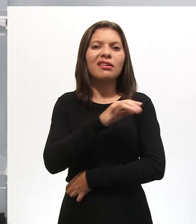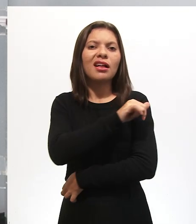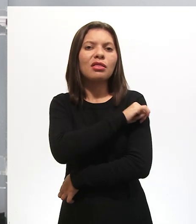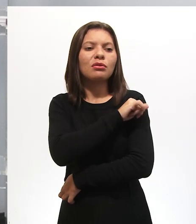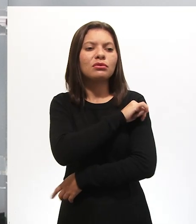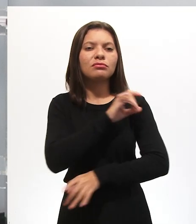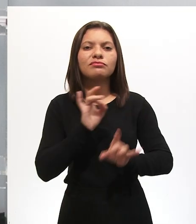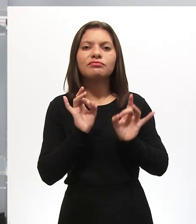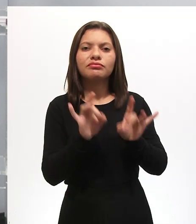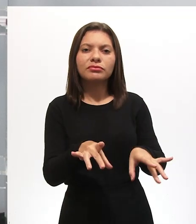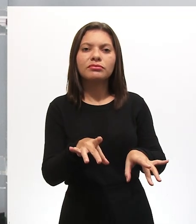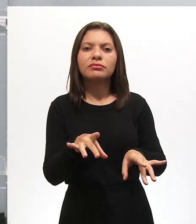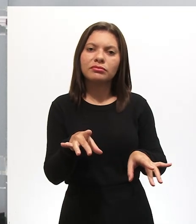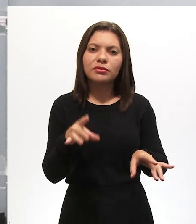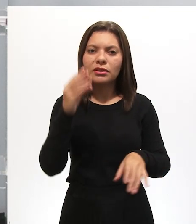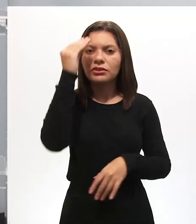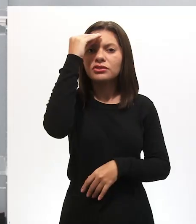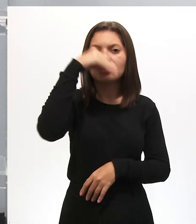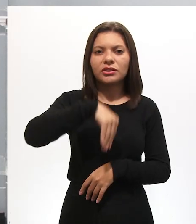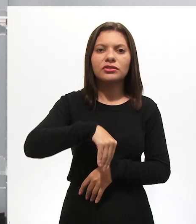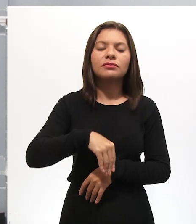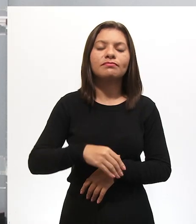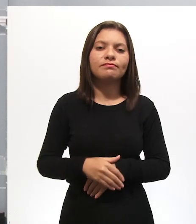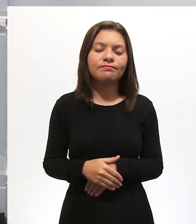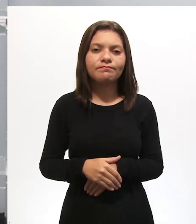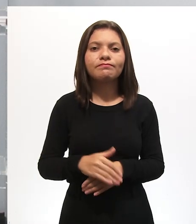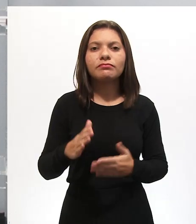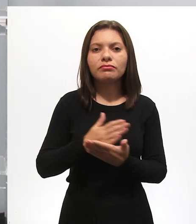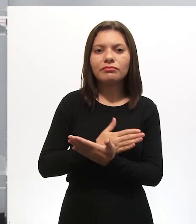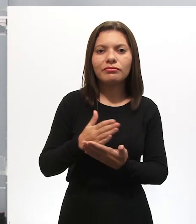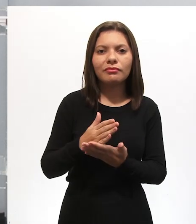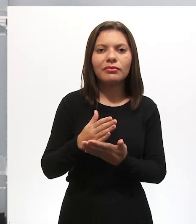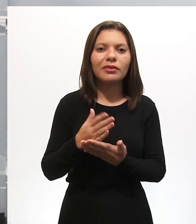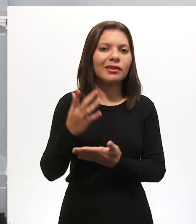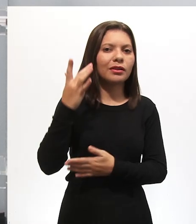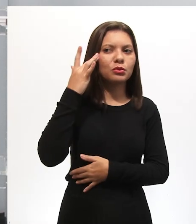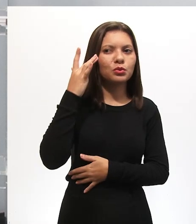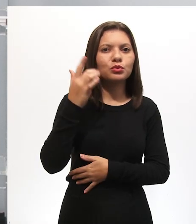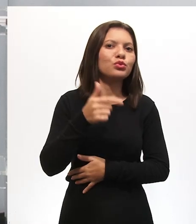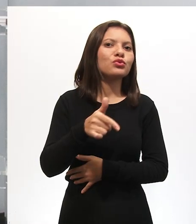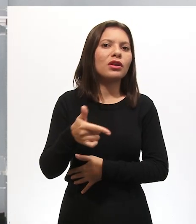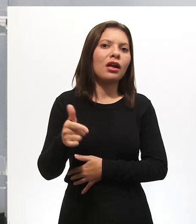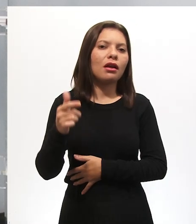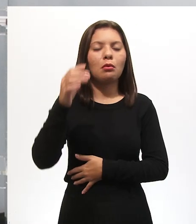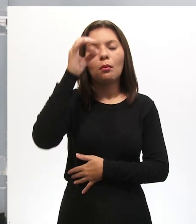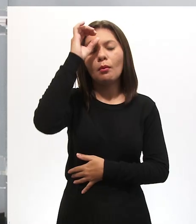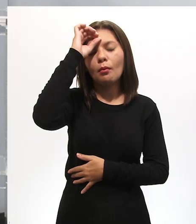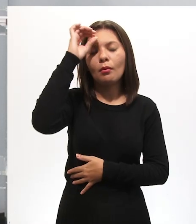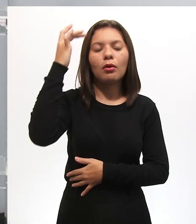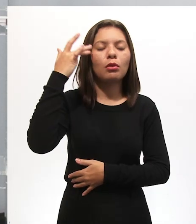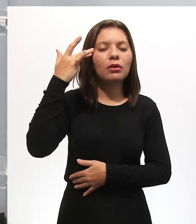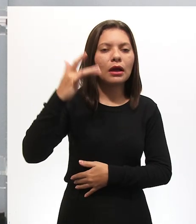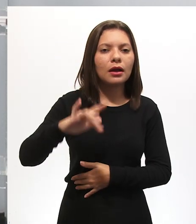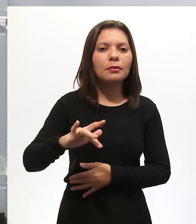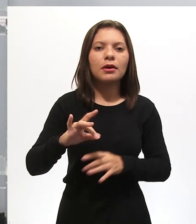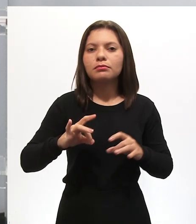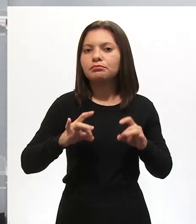momento, corre risco, se não tiver maturidade, ele acaba abandonando o curso. Por isso que a gente tem que